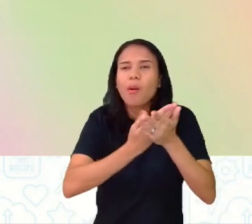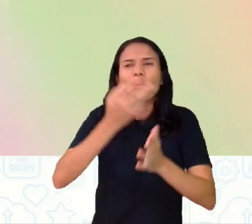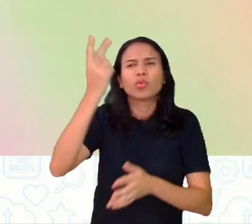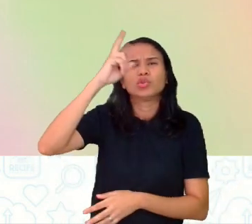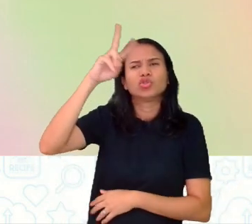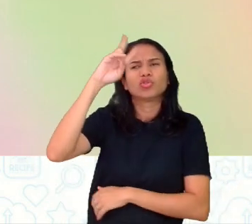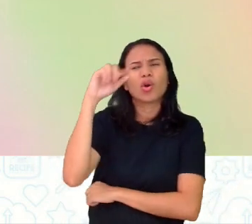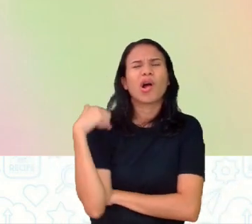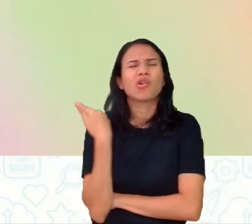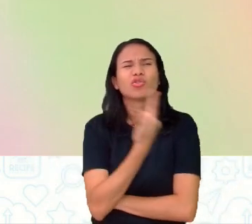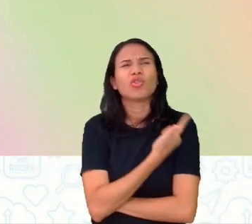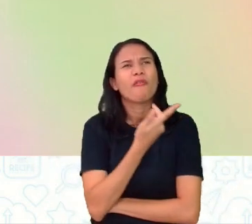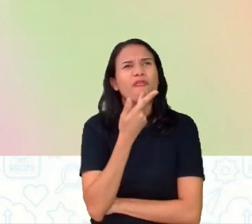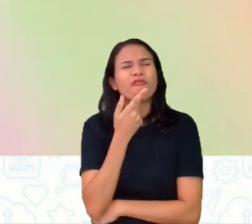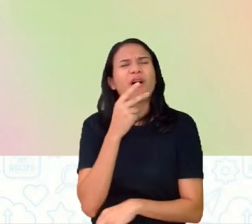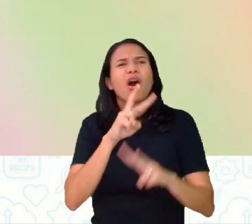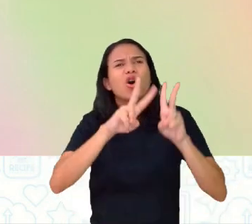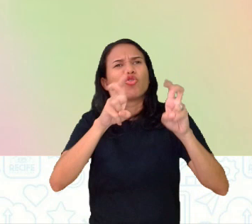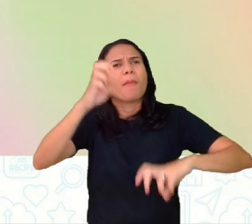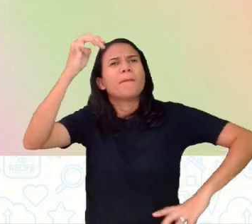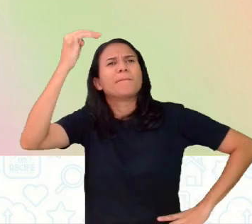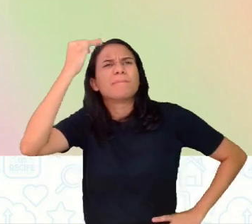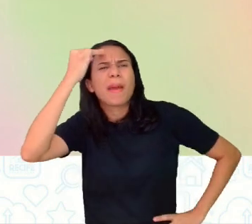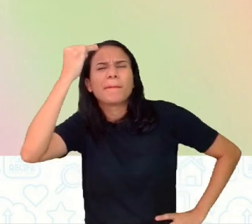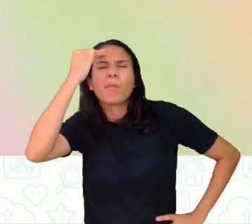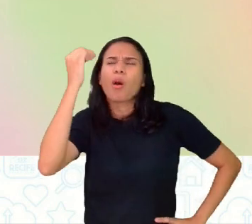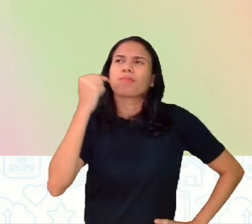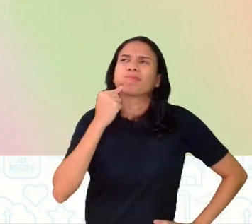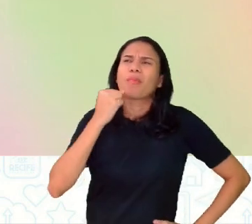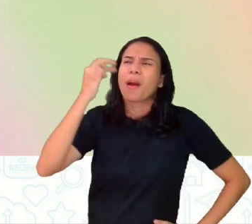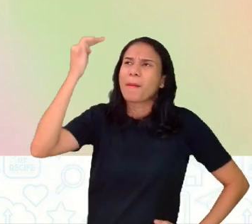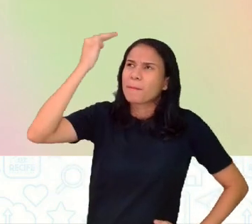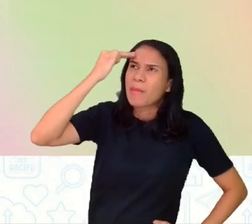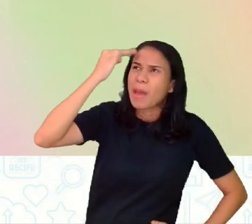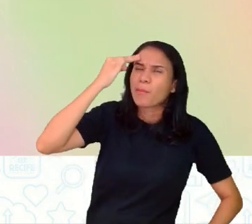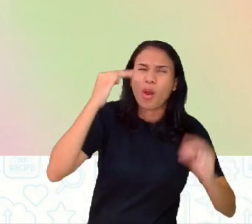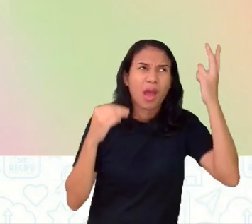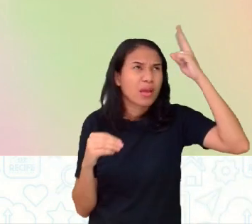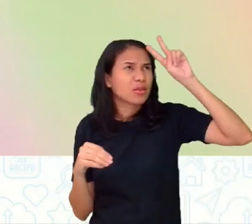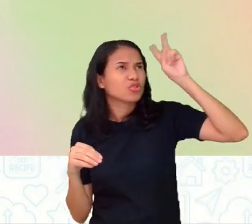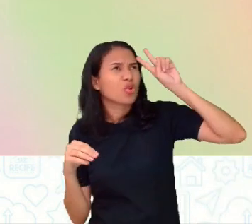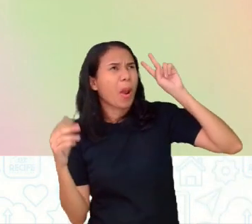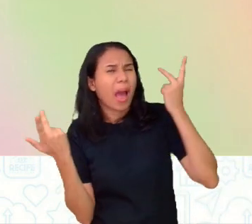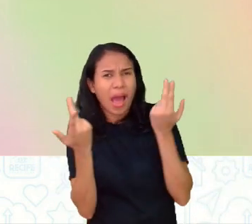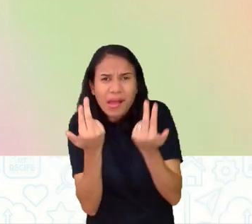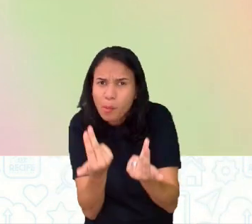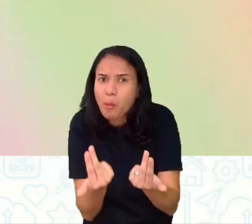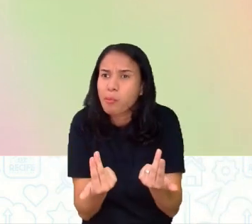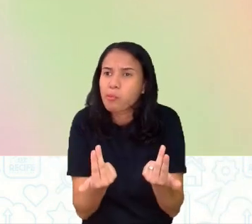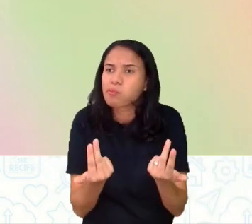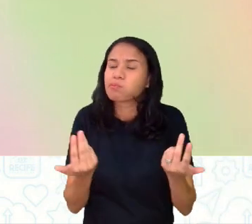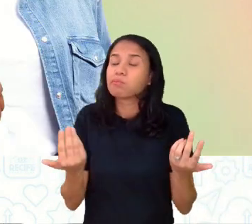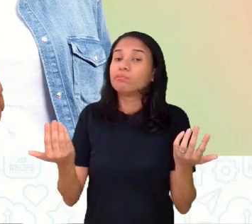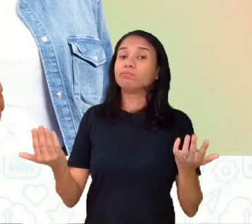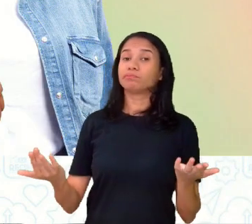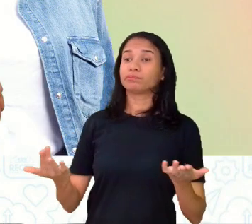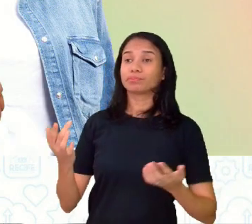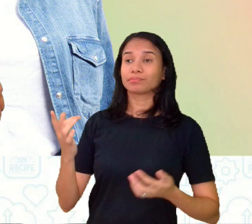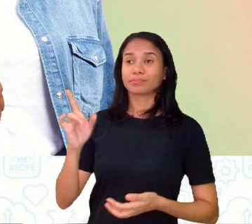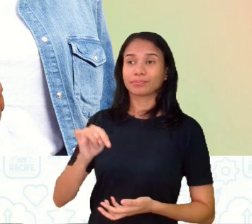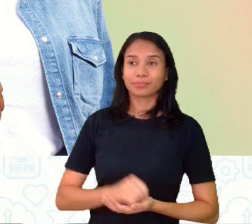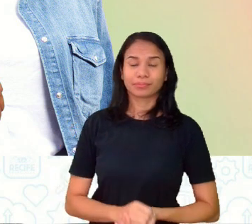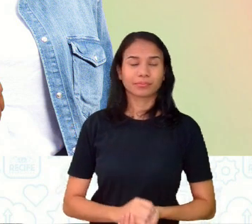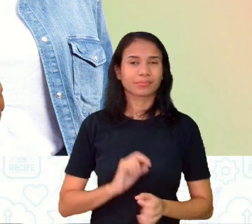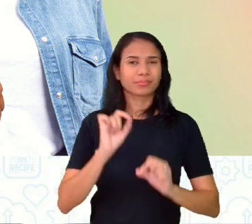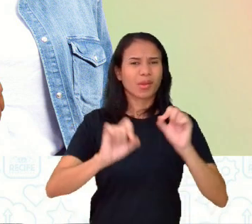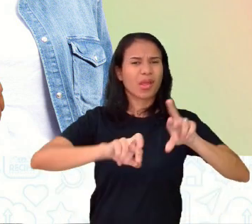histórias falamos tanto sobre memória? História e memória são a mesma coisa? E aí, será que são?